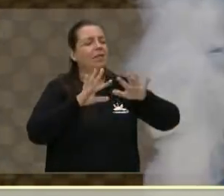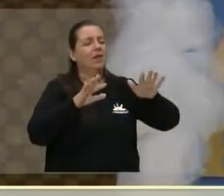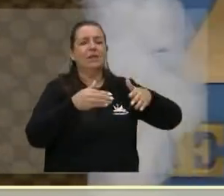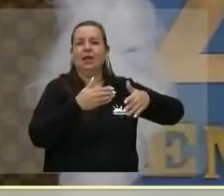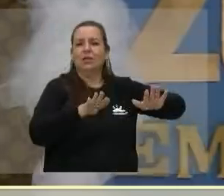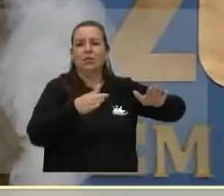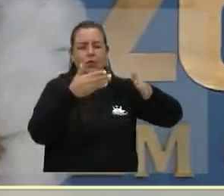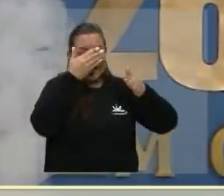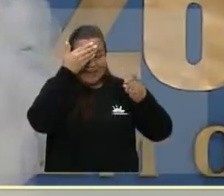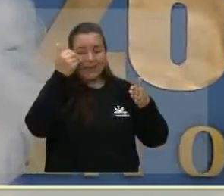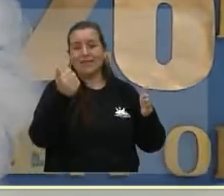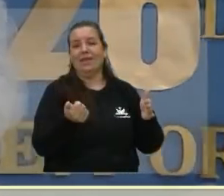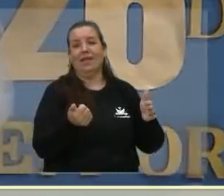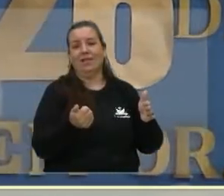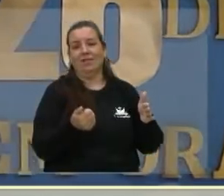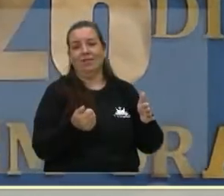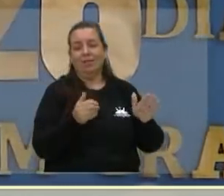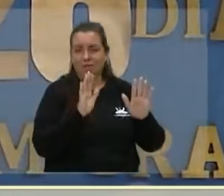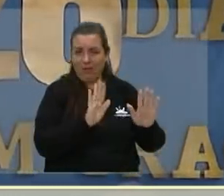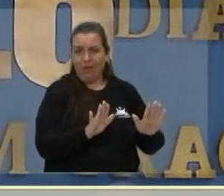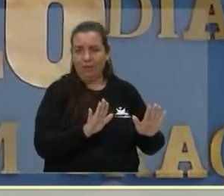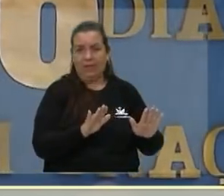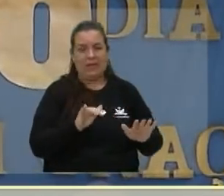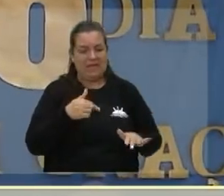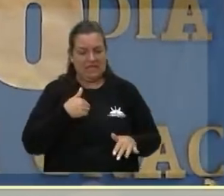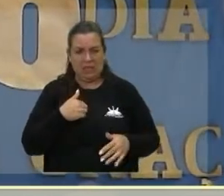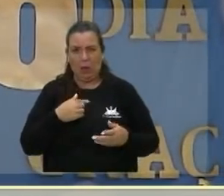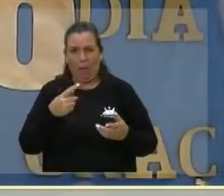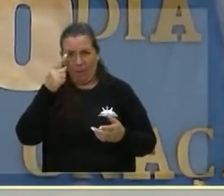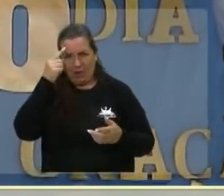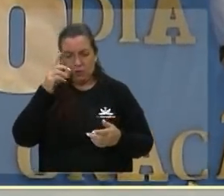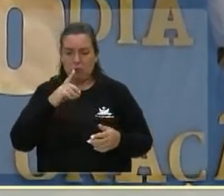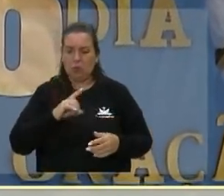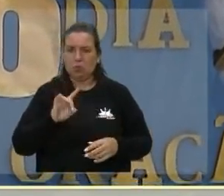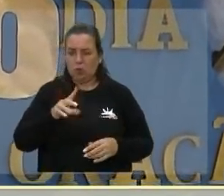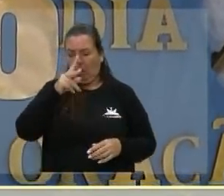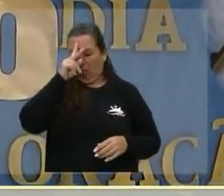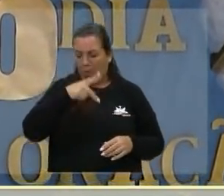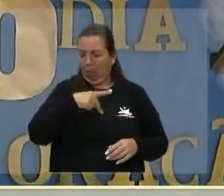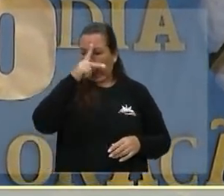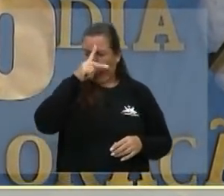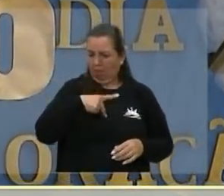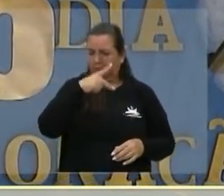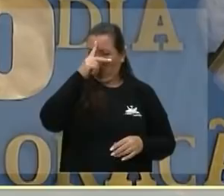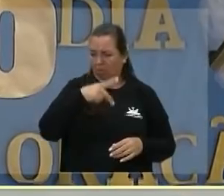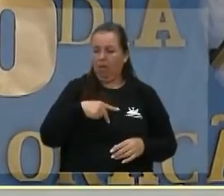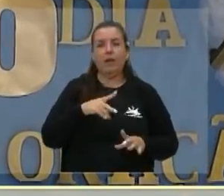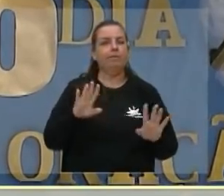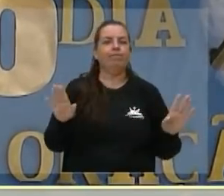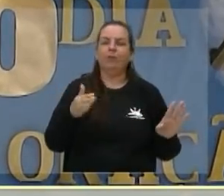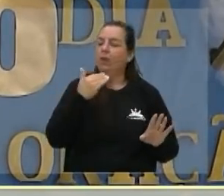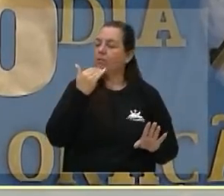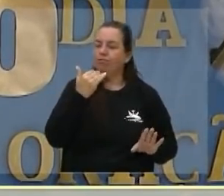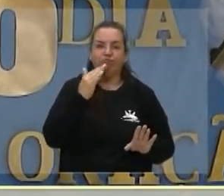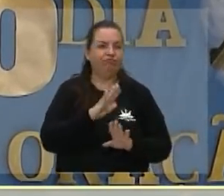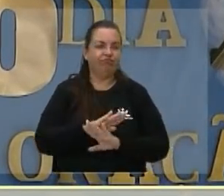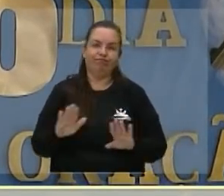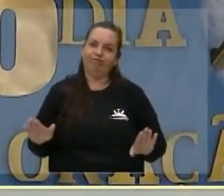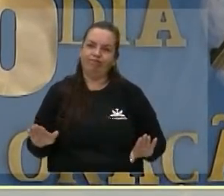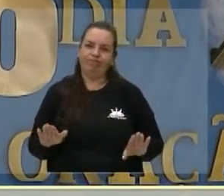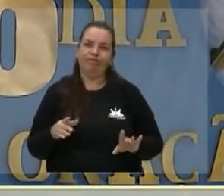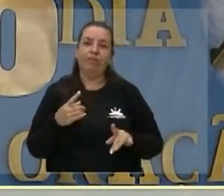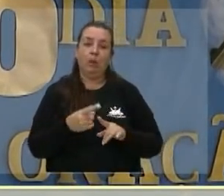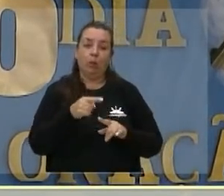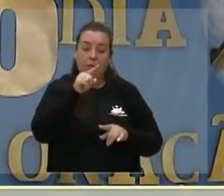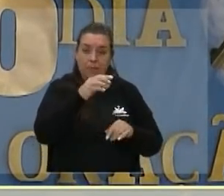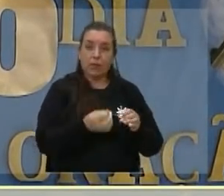se é para engrandecimento lembro eu já falei sobre isso mas eu preciso que você tenha claro esse conceito porque